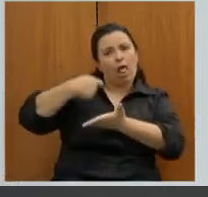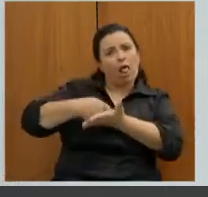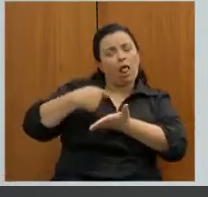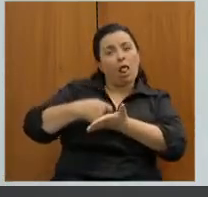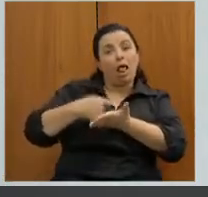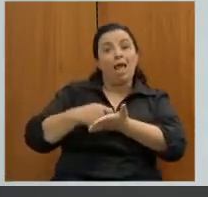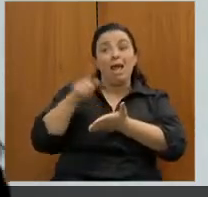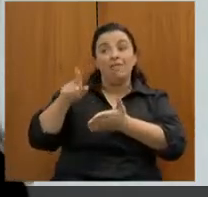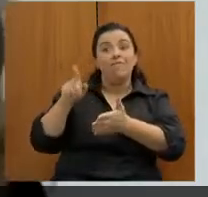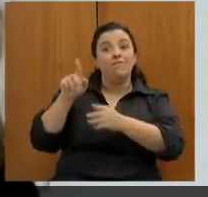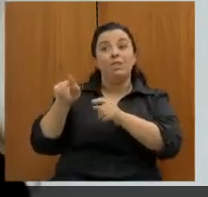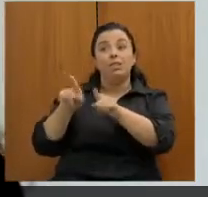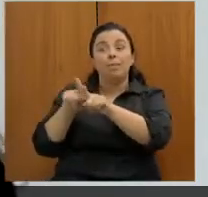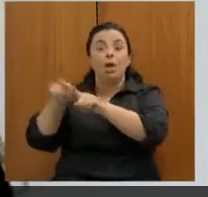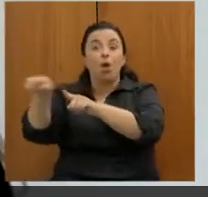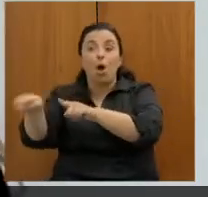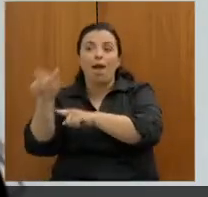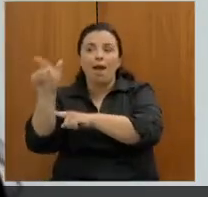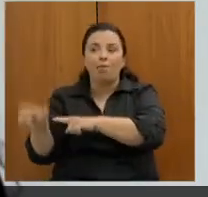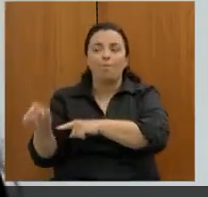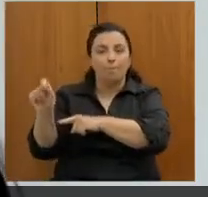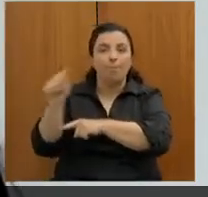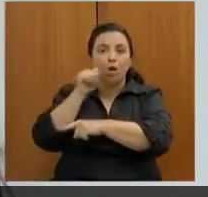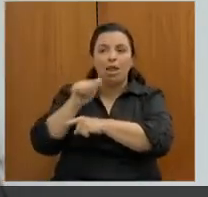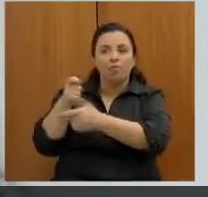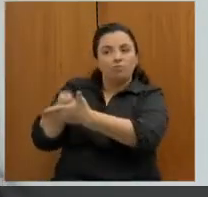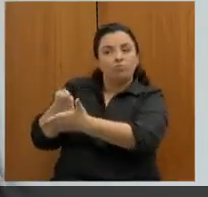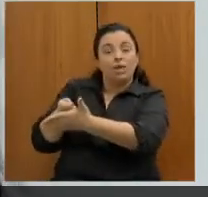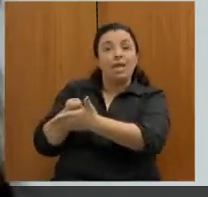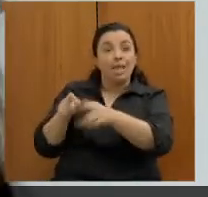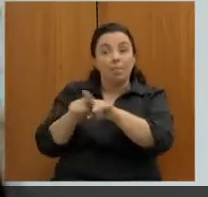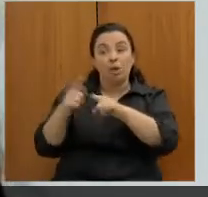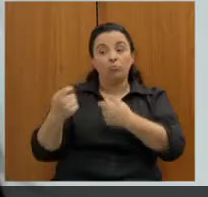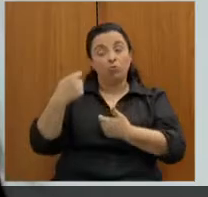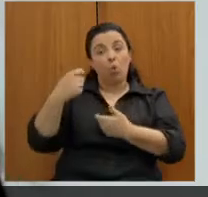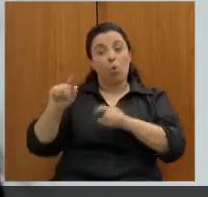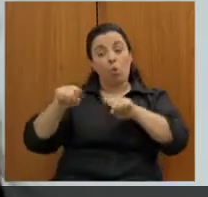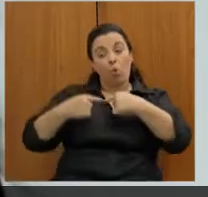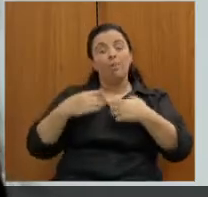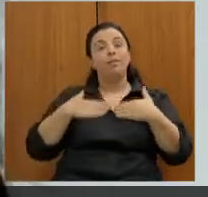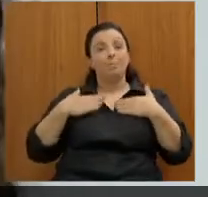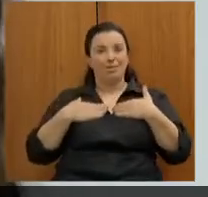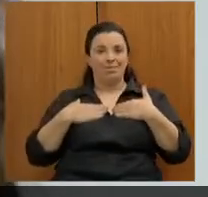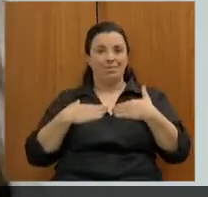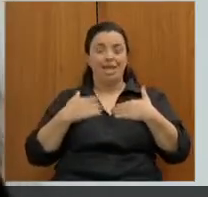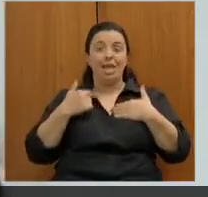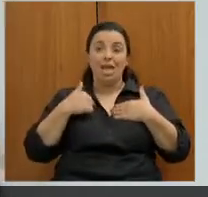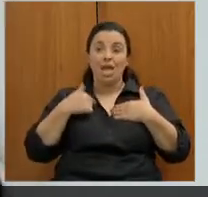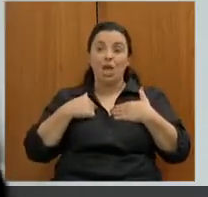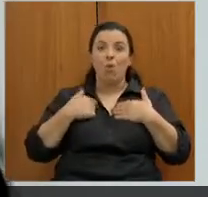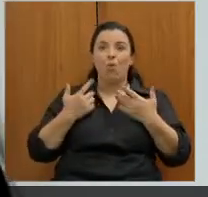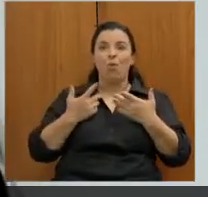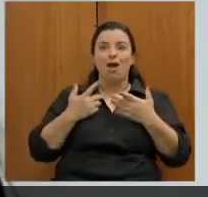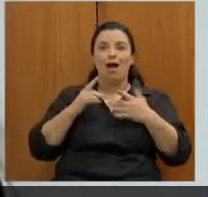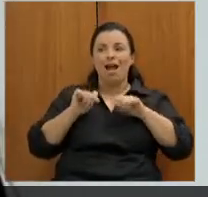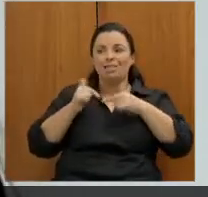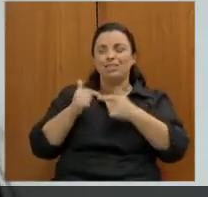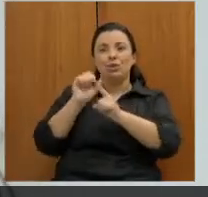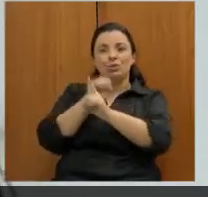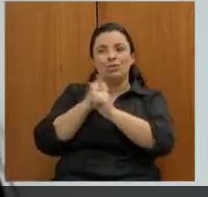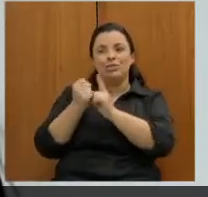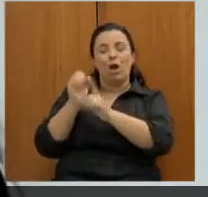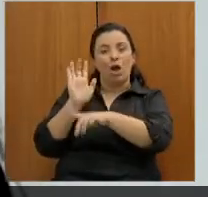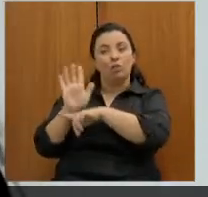vítima com a mulher ele faz comigo então assim eu agindo de uma forma social acaba o que eu virei vítima né E hoje